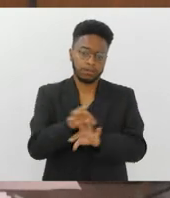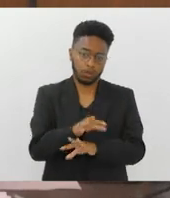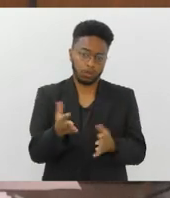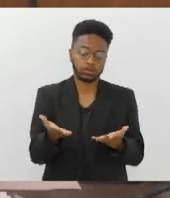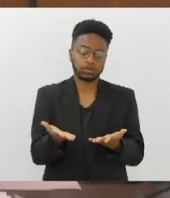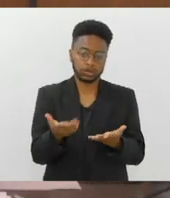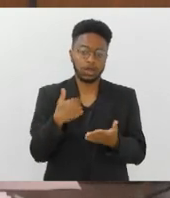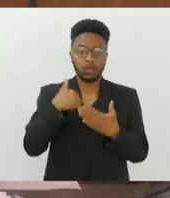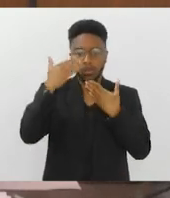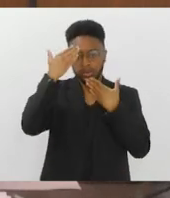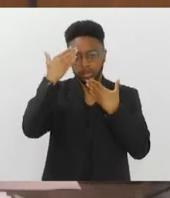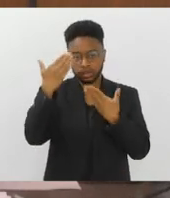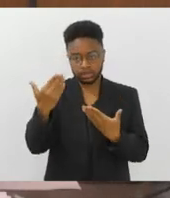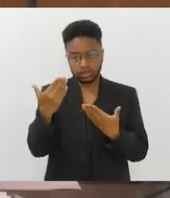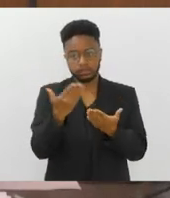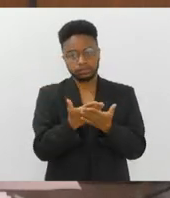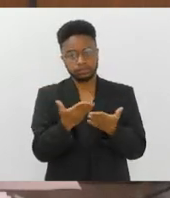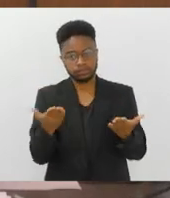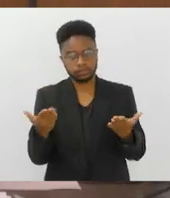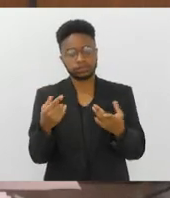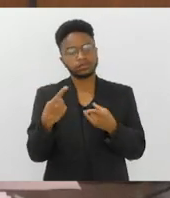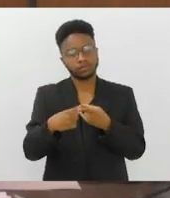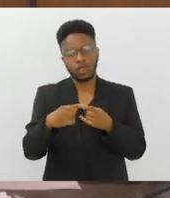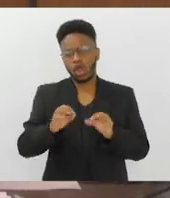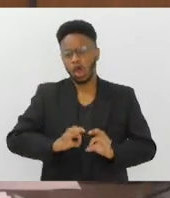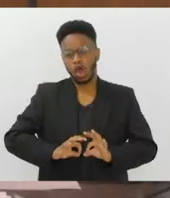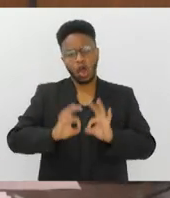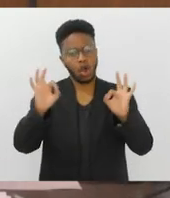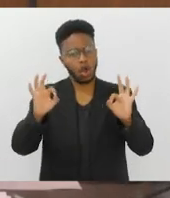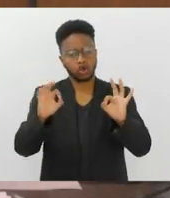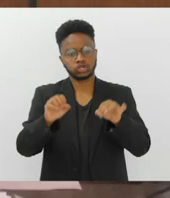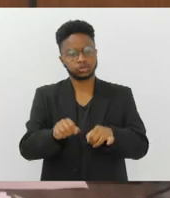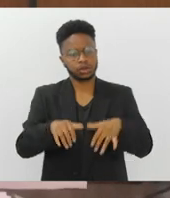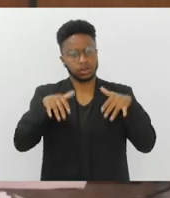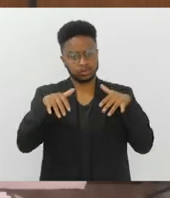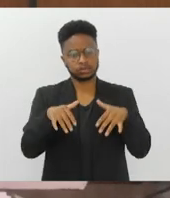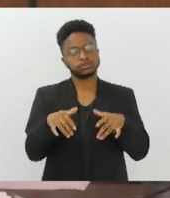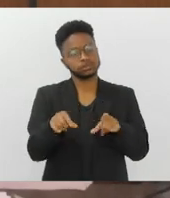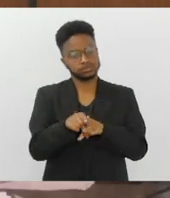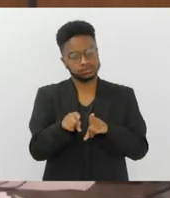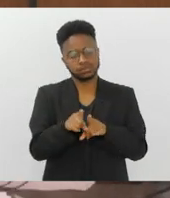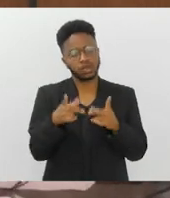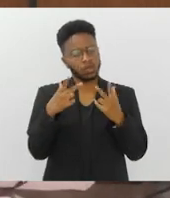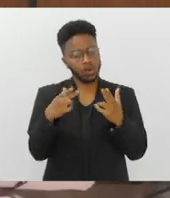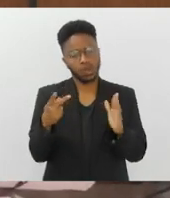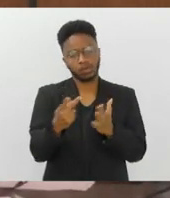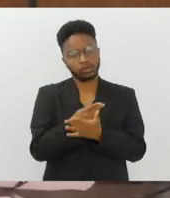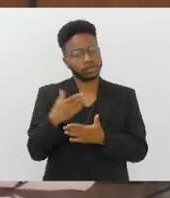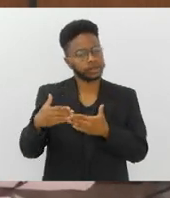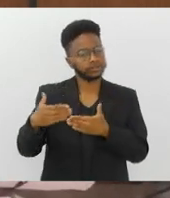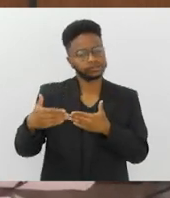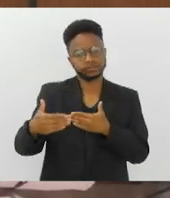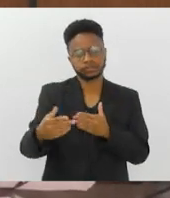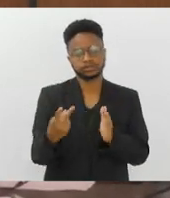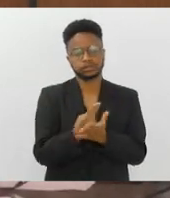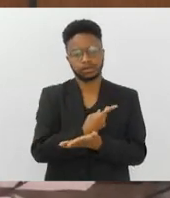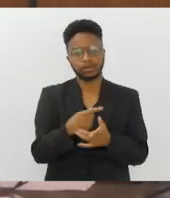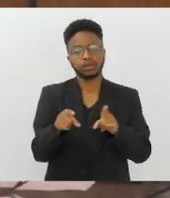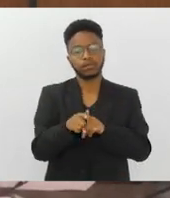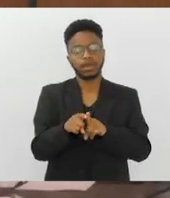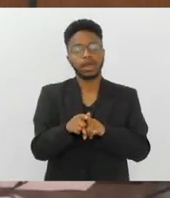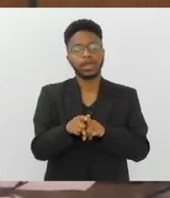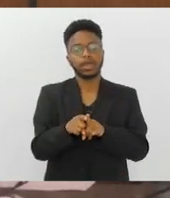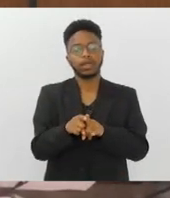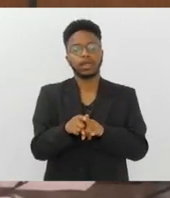deixar aqui meu agradecimento, né? Foi uma excelente audiência, como tem sido aqui, né, da comissão, e agradecer à mesa